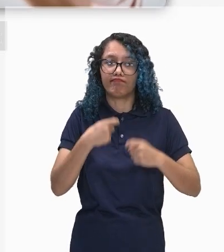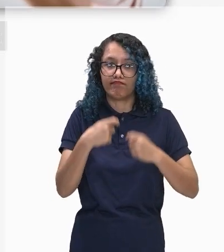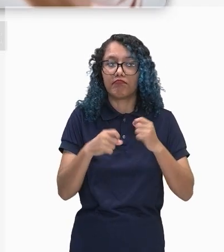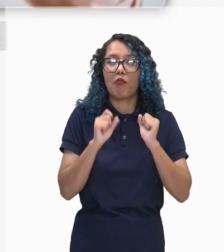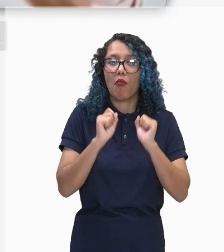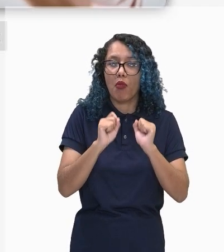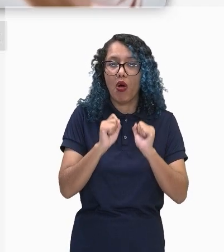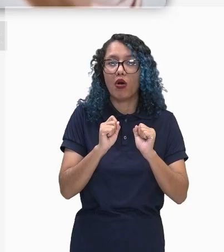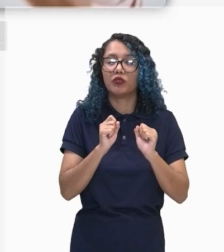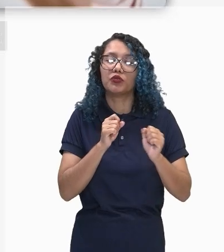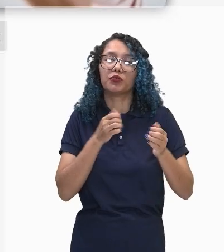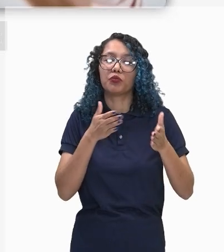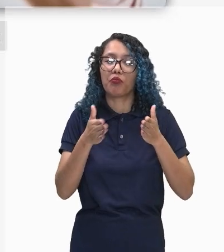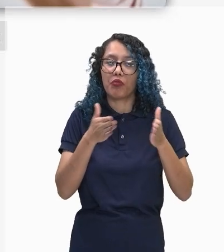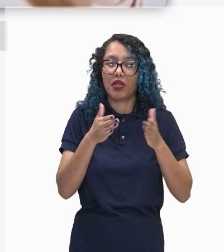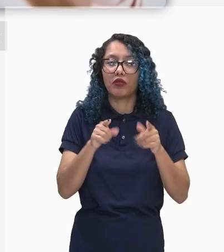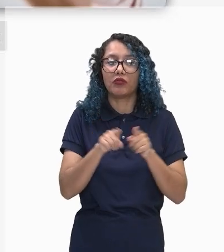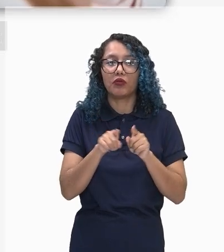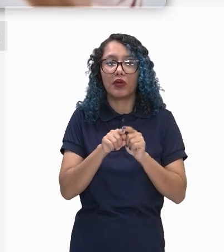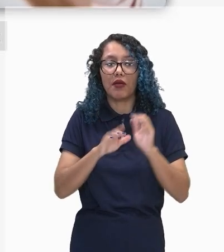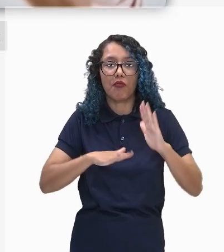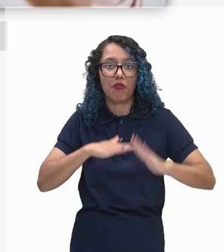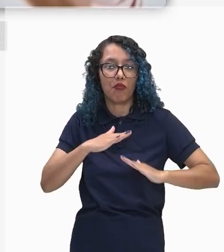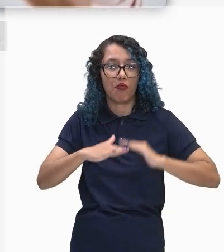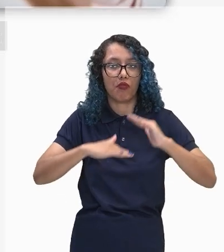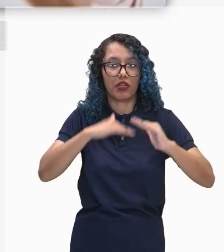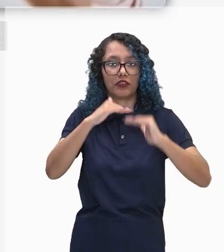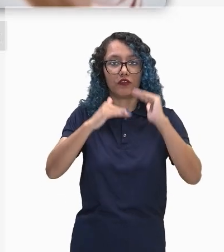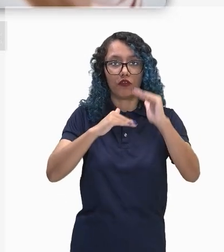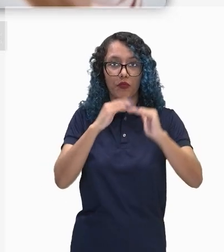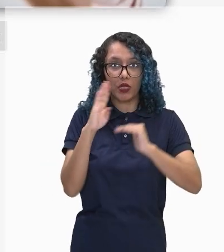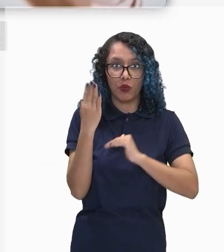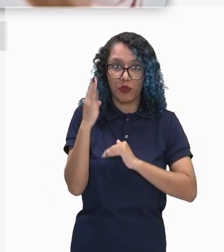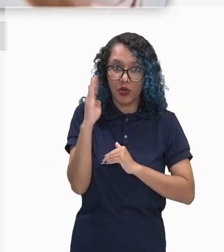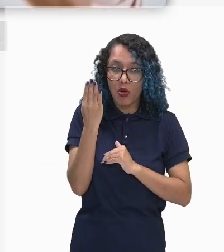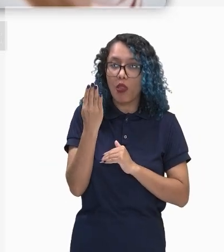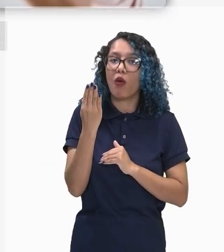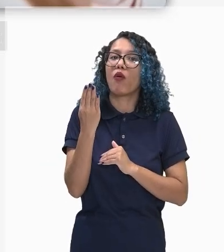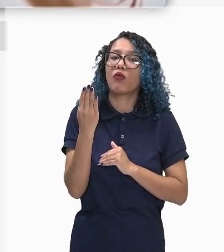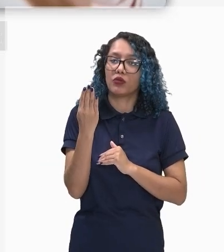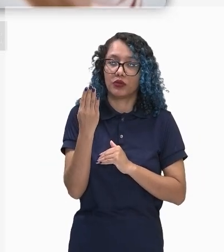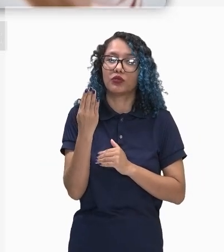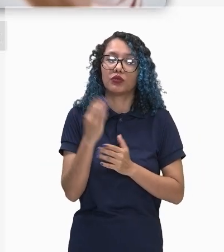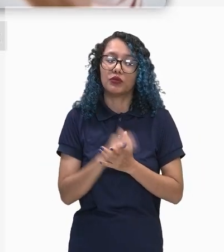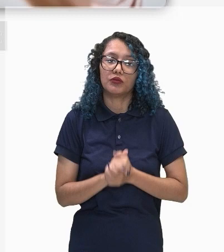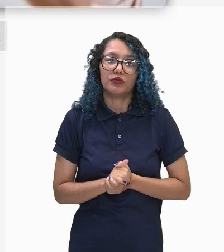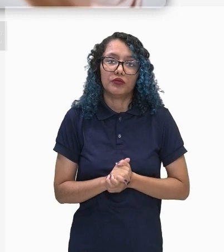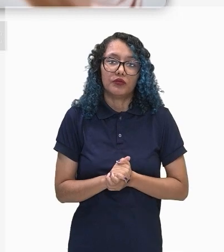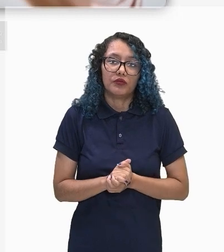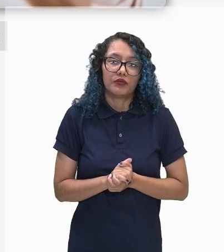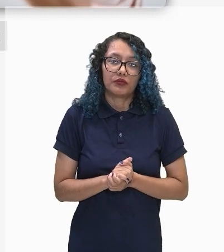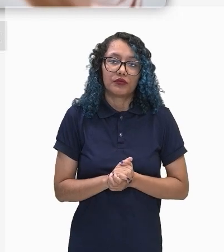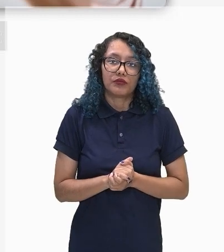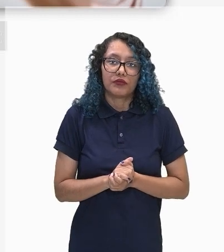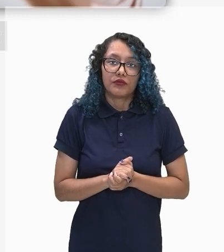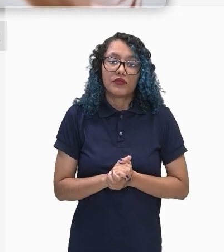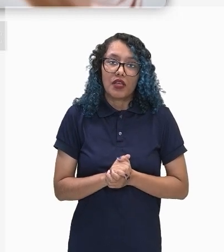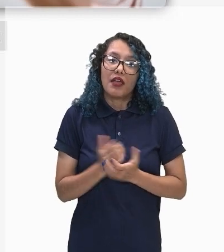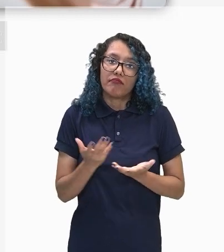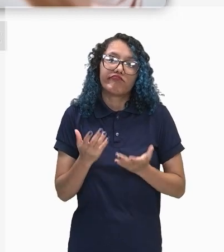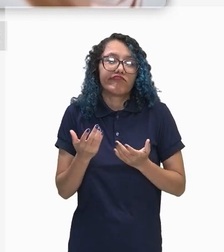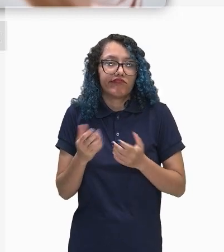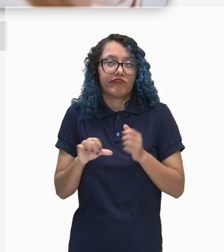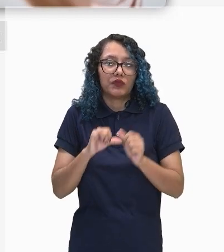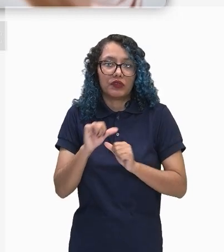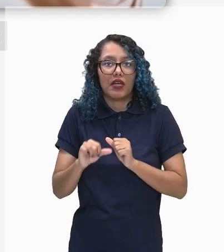de maturação biológica. Então, observe aí que a puberdade ela visa transformar esse corpo infantil em um corpo que